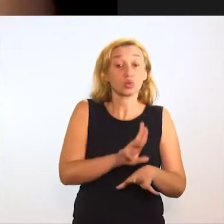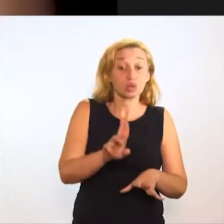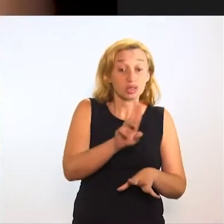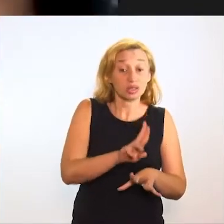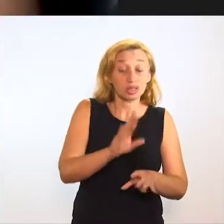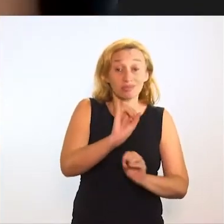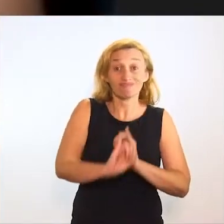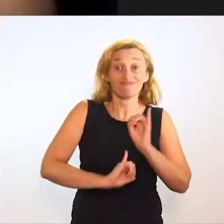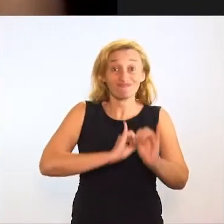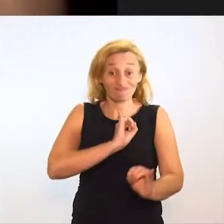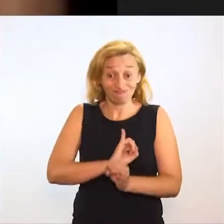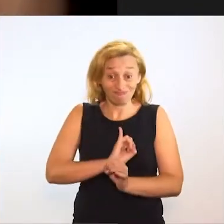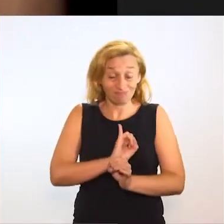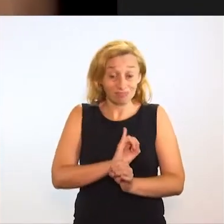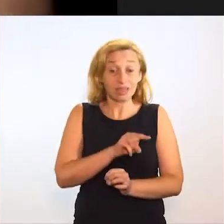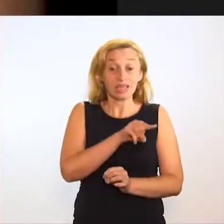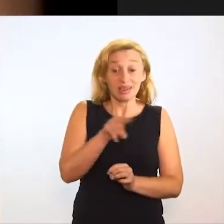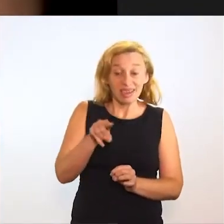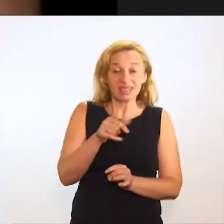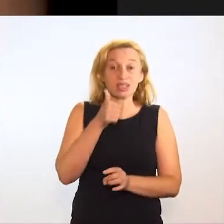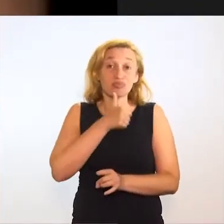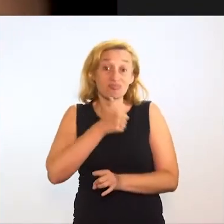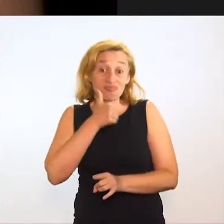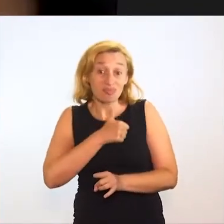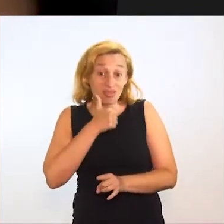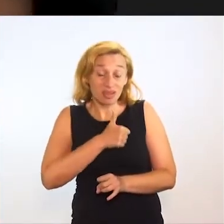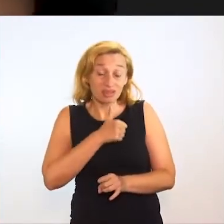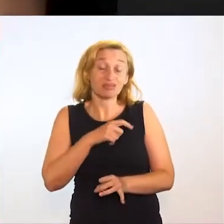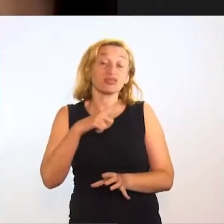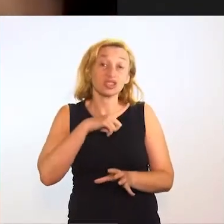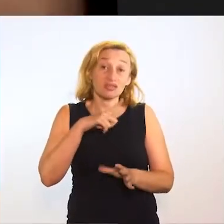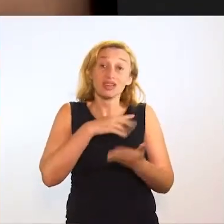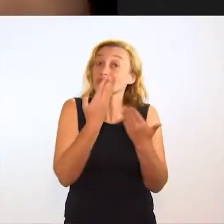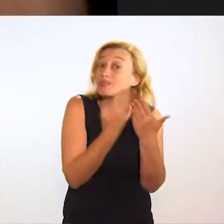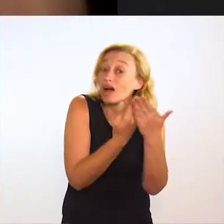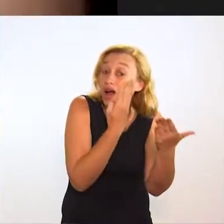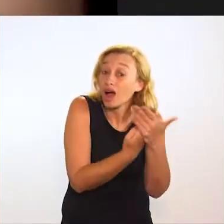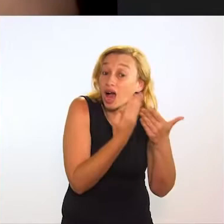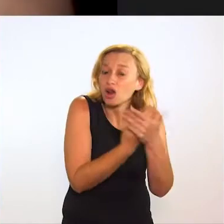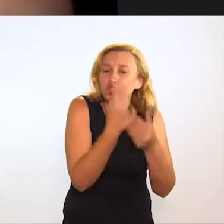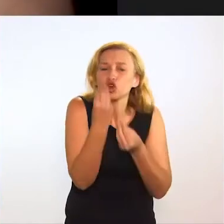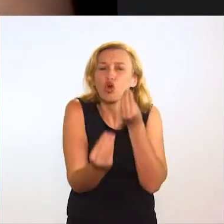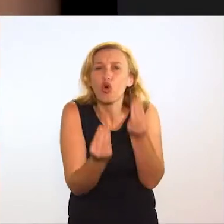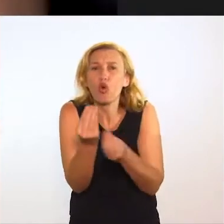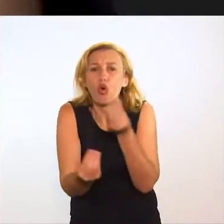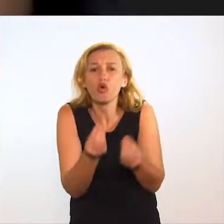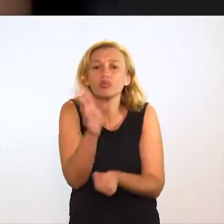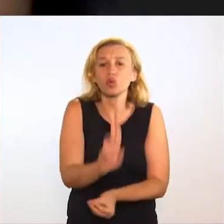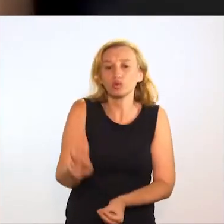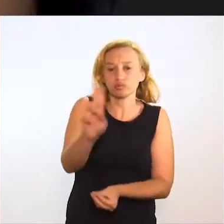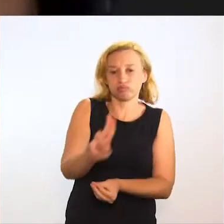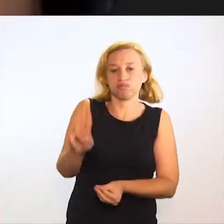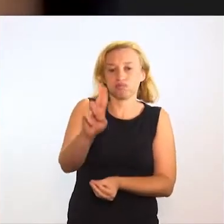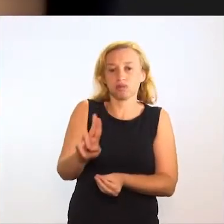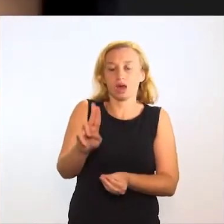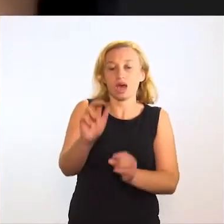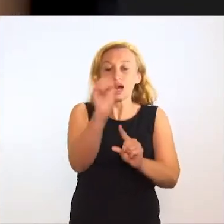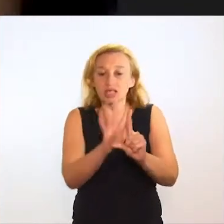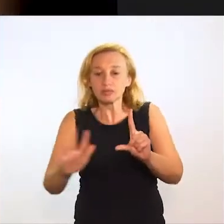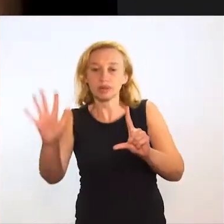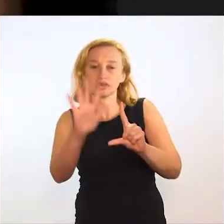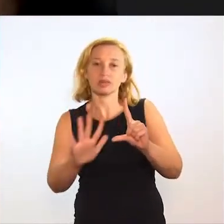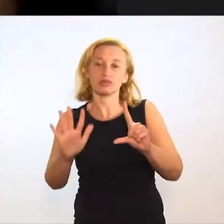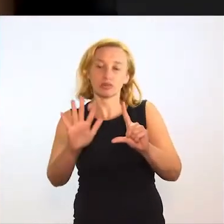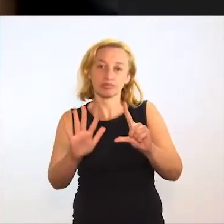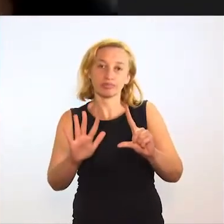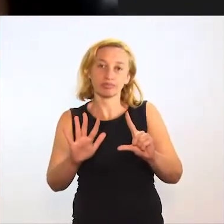disponibilizando as redes, né? Para que essas pessoas tivessem aulas de como utilizar